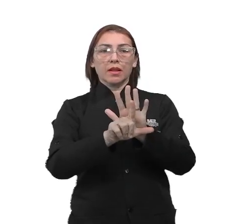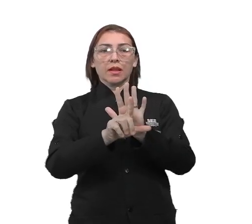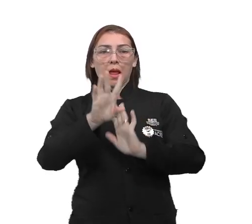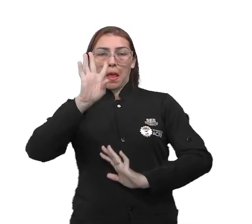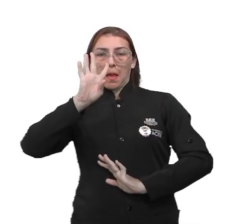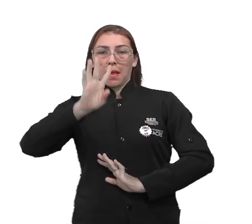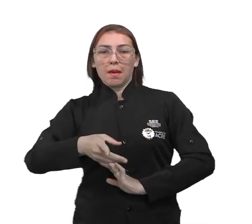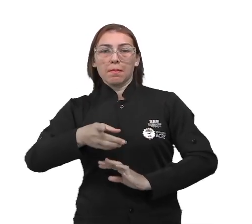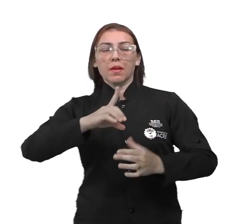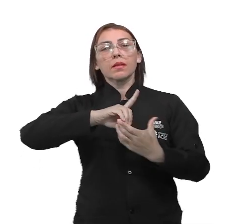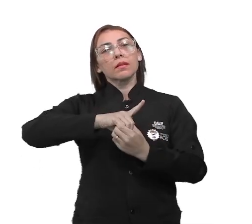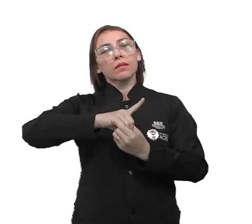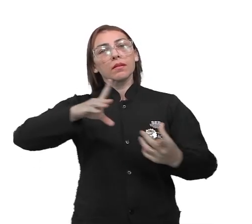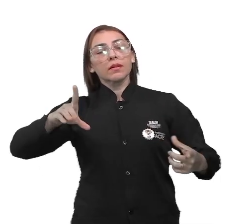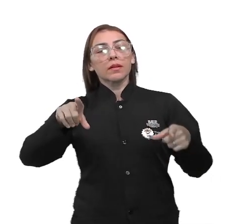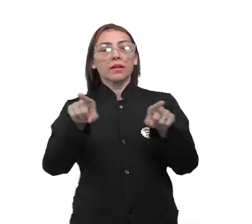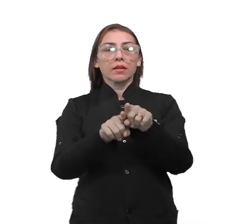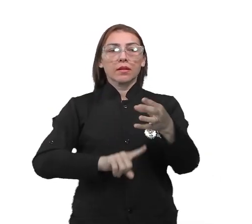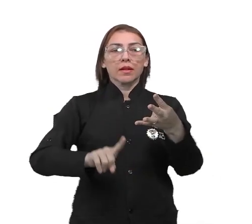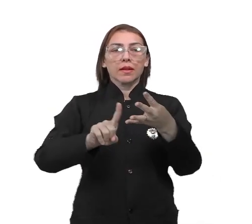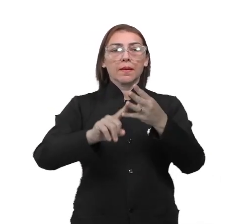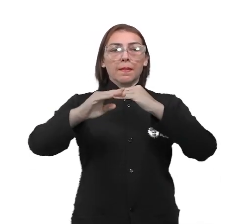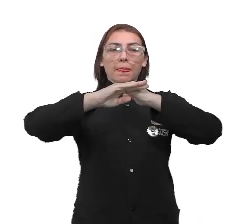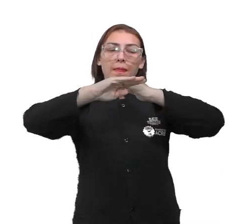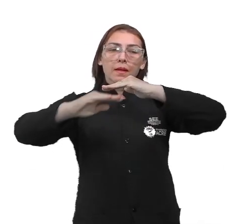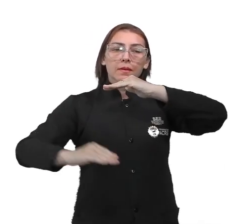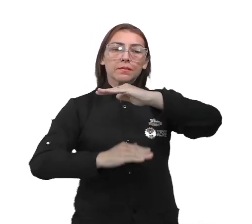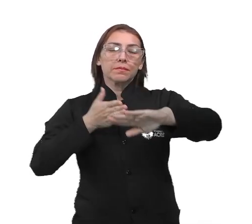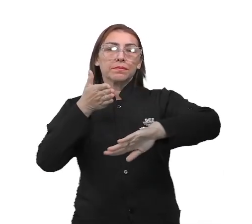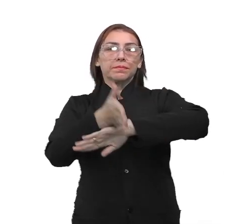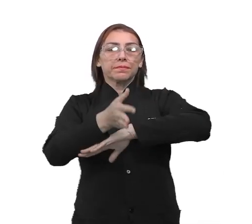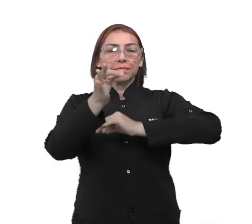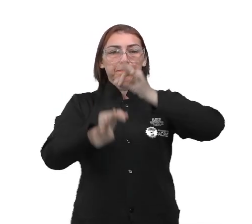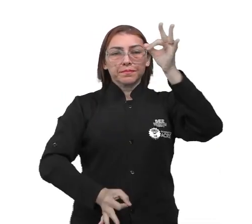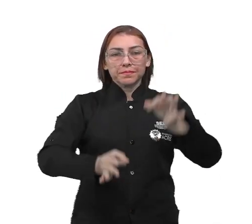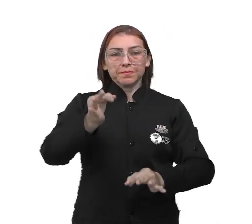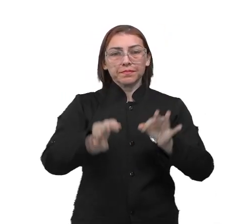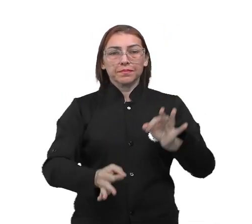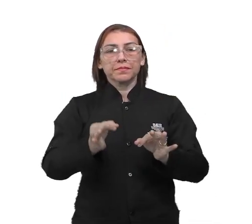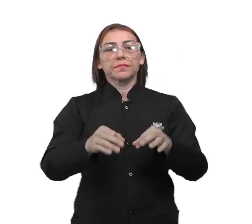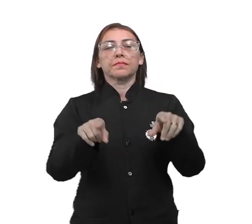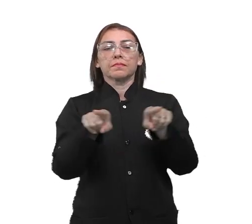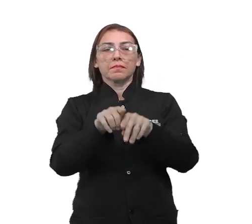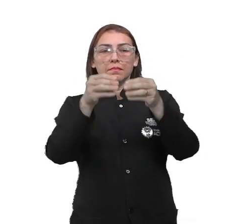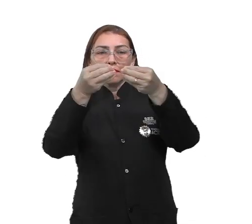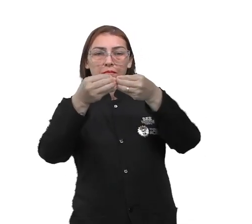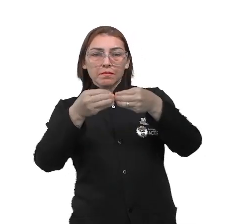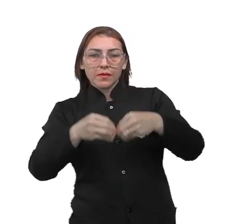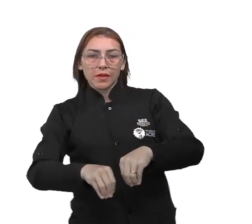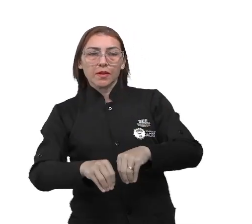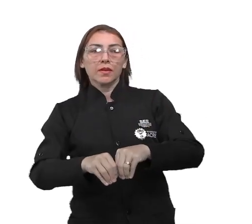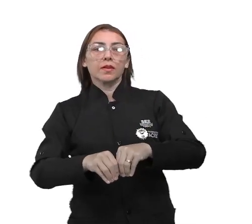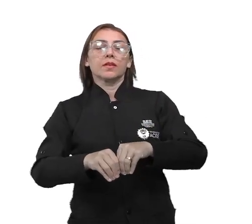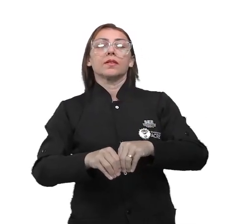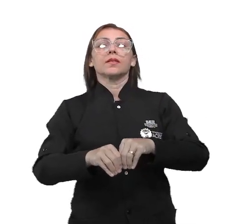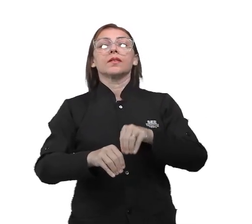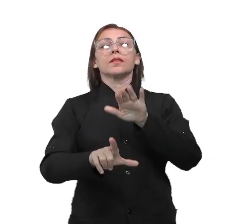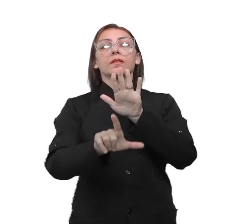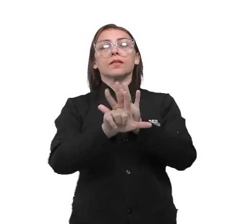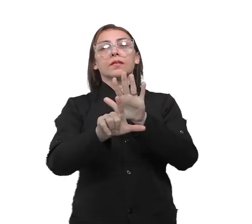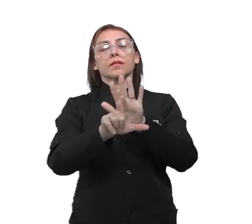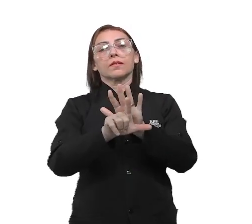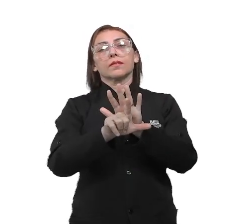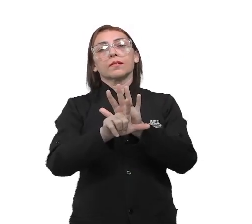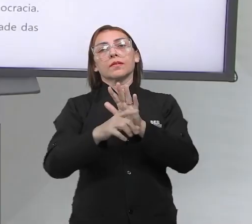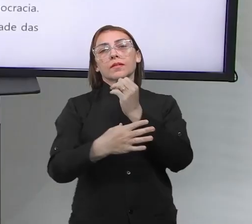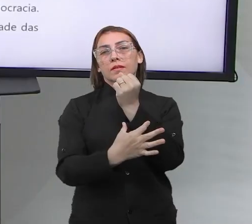ameaçam a democracia. E o item 3, desigualdade no acesso à justiça pode comprometer a